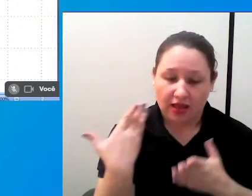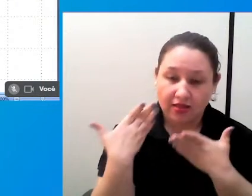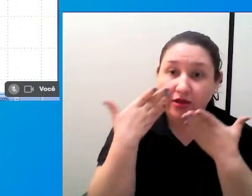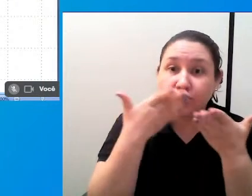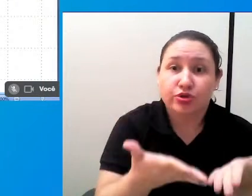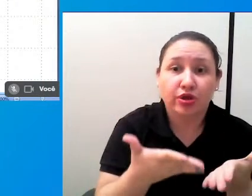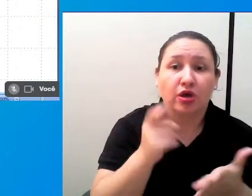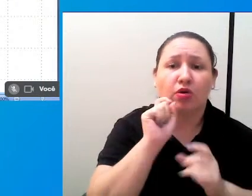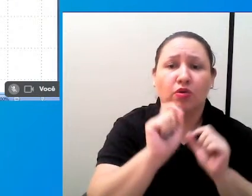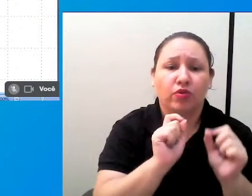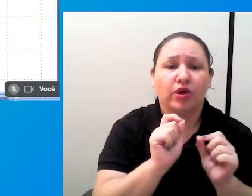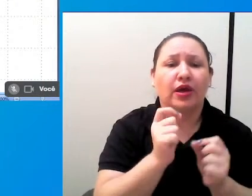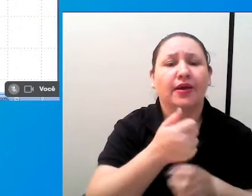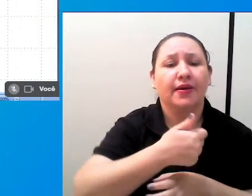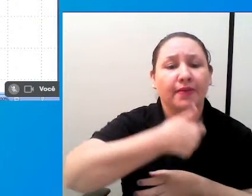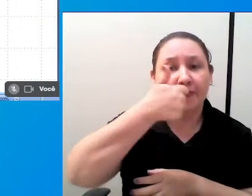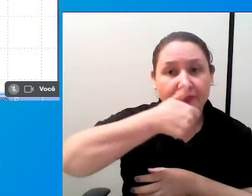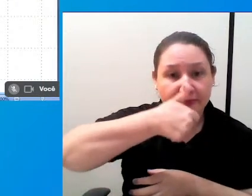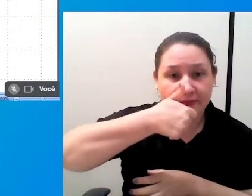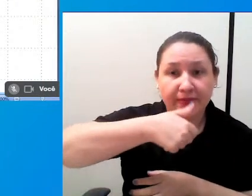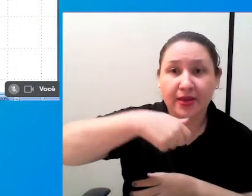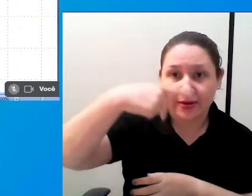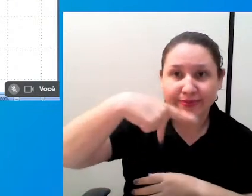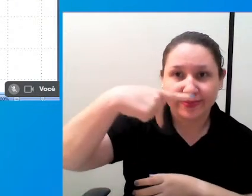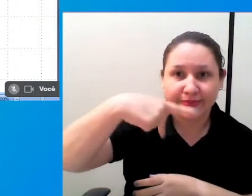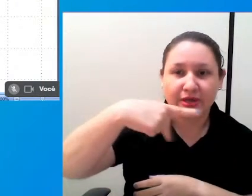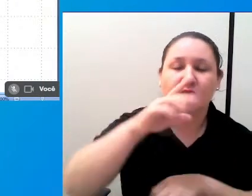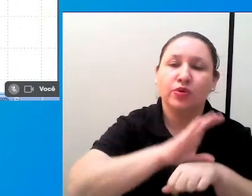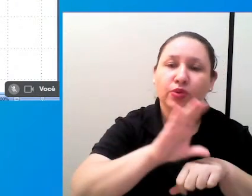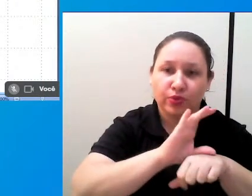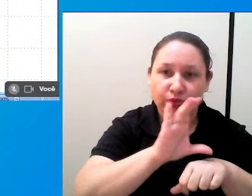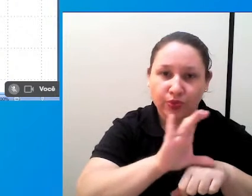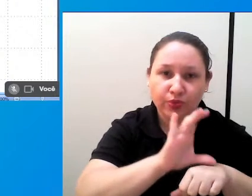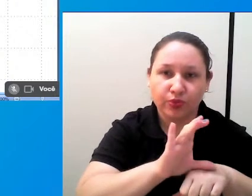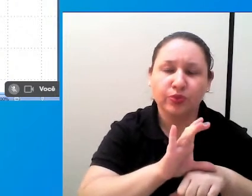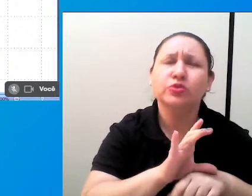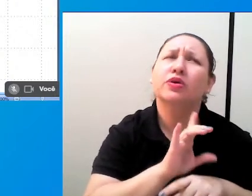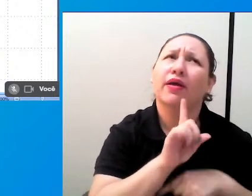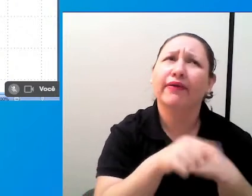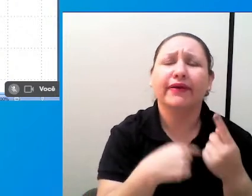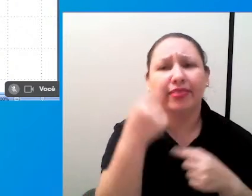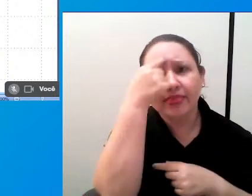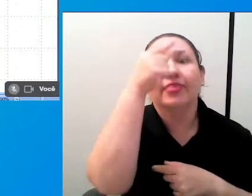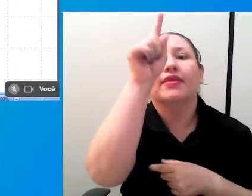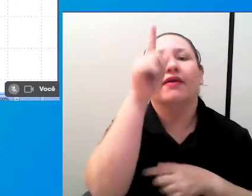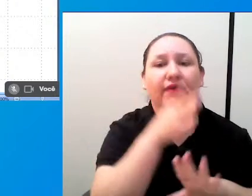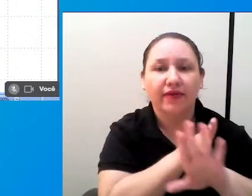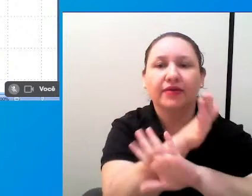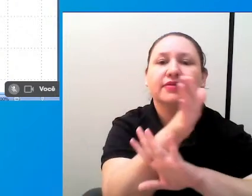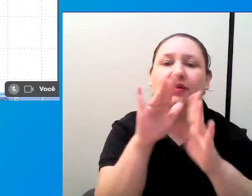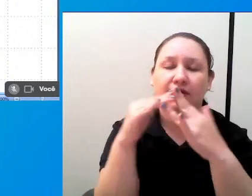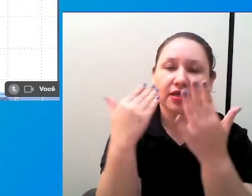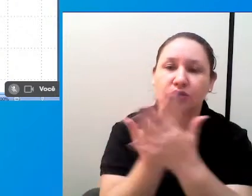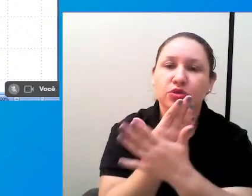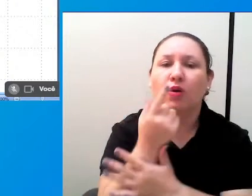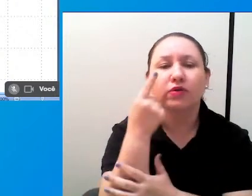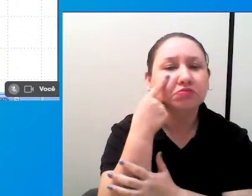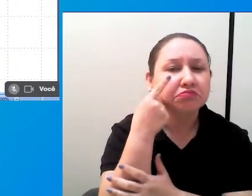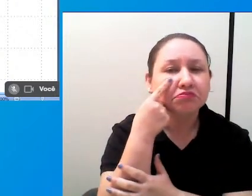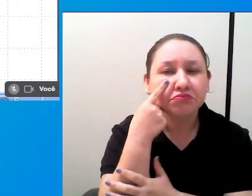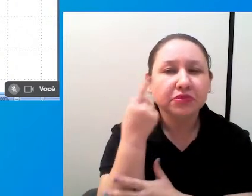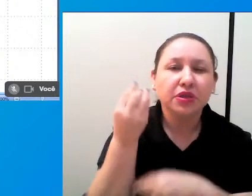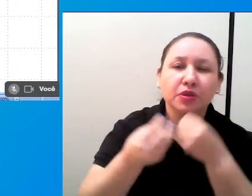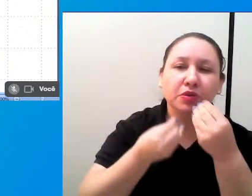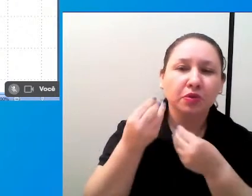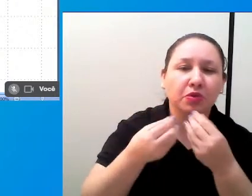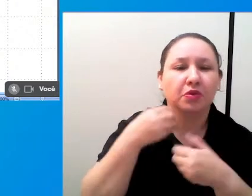primeiro período, quando eles fazem as pesquisas, e já no segundo semestre, quando eles começam a desenvolver suas atividades de extensão. Permitiu autonomia e